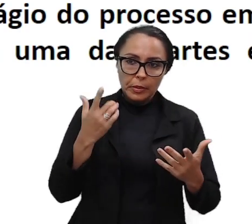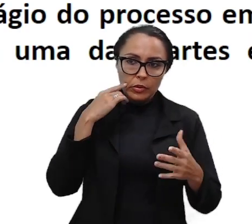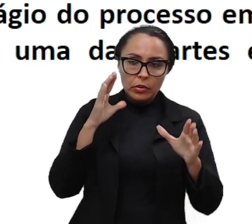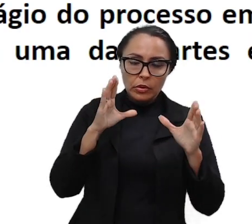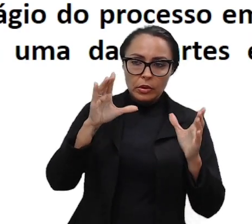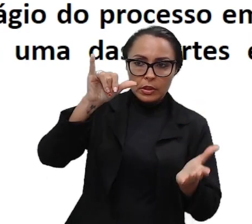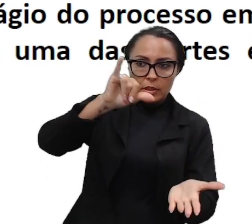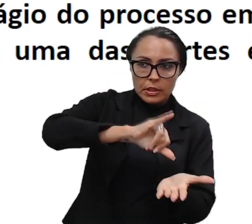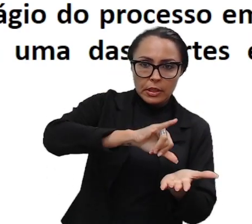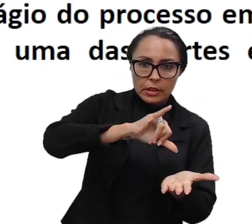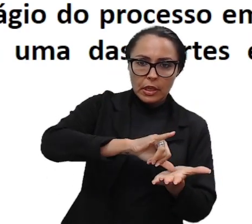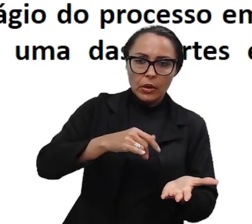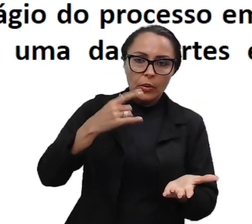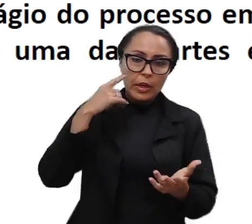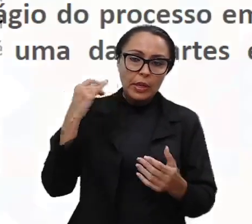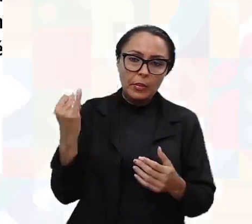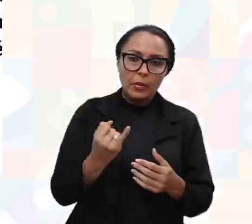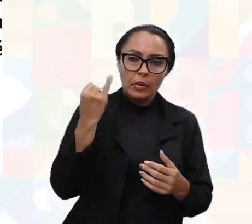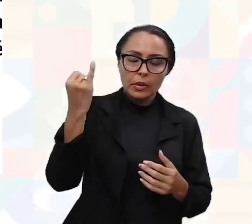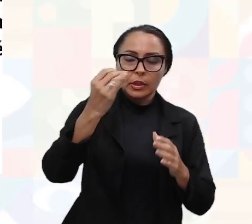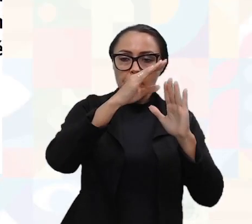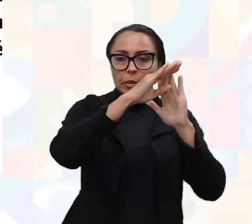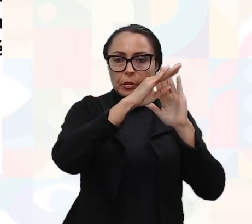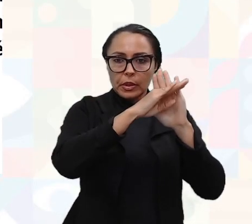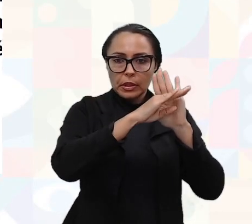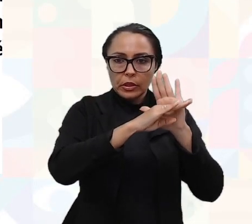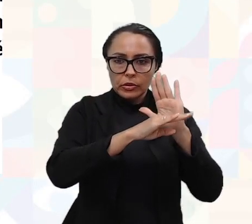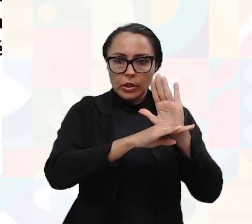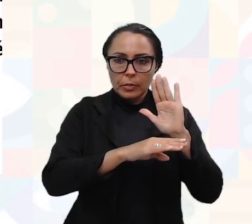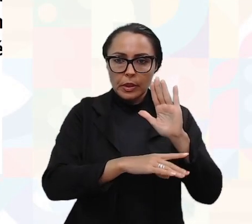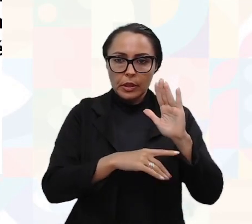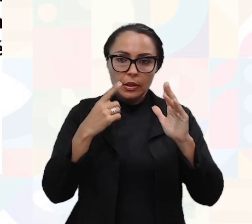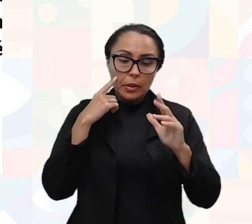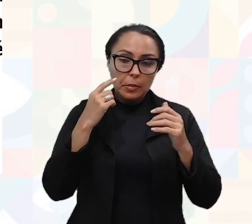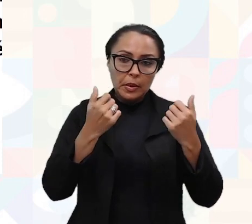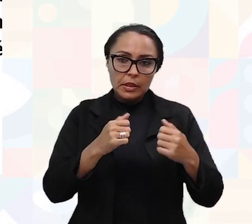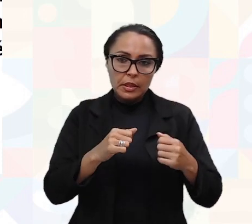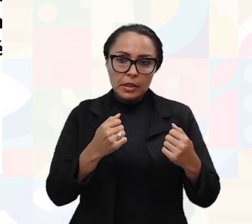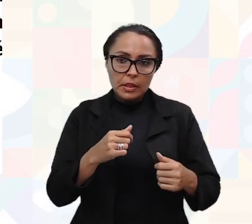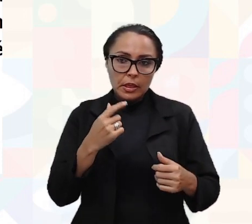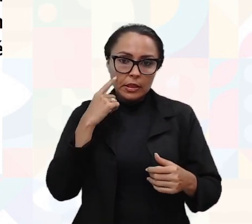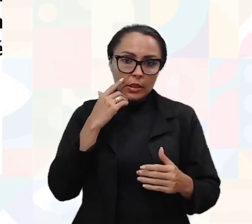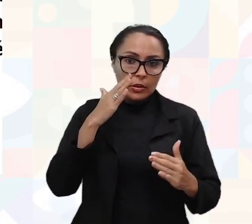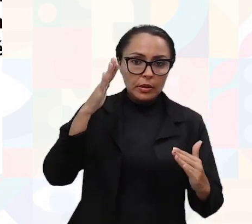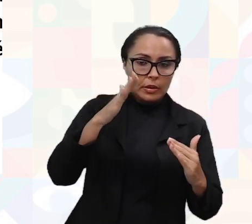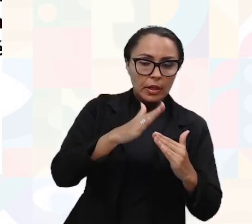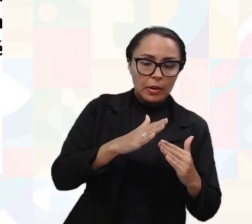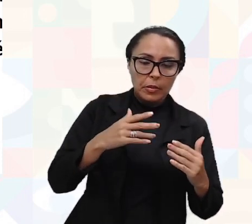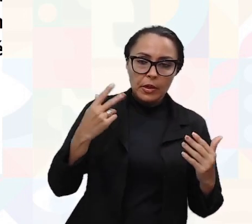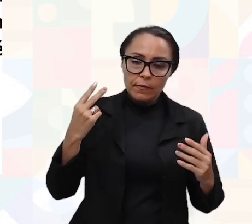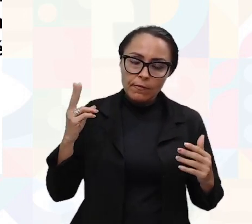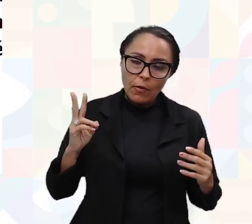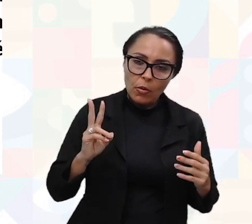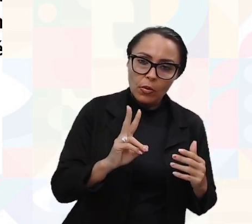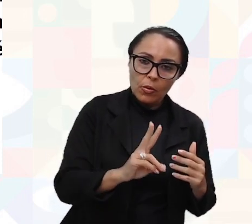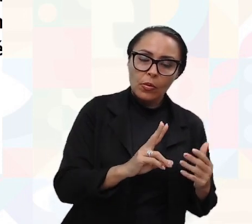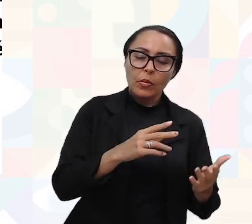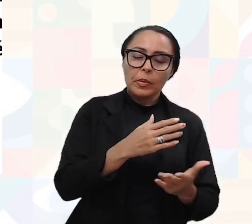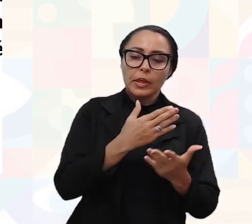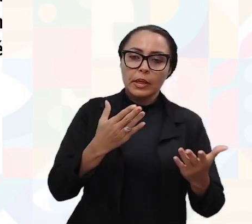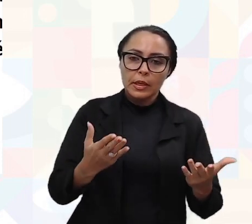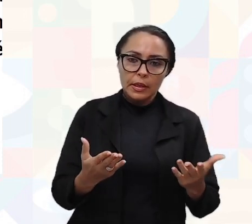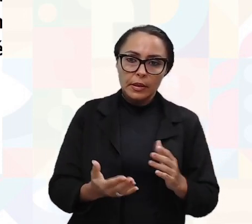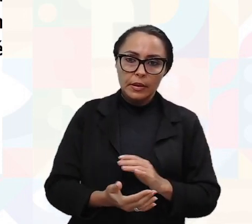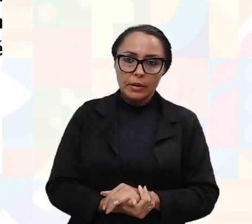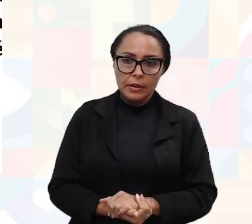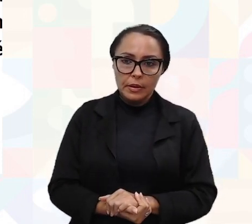do MRP e é fundamental para o planejamento e cálculo das necessidades de timing e volume necessários para atender a essa